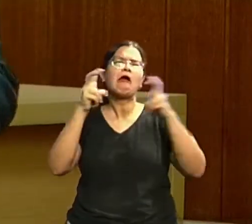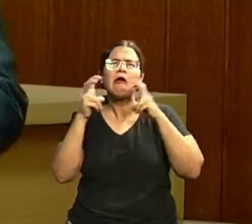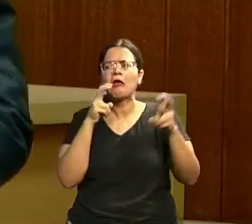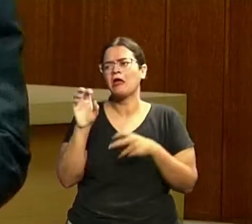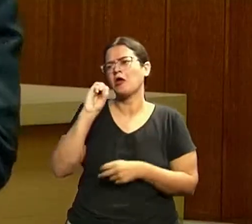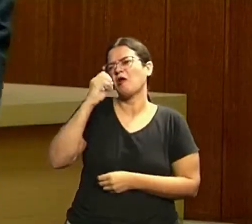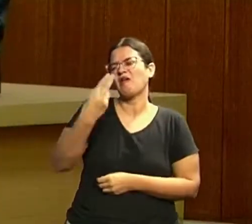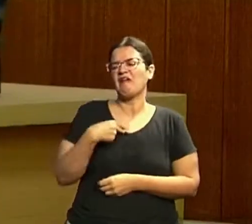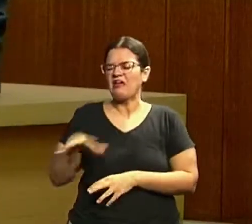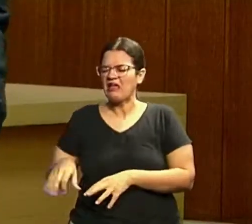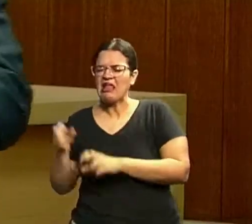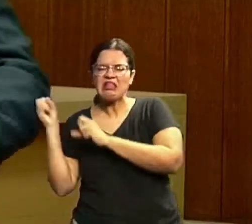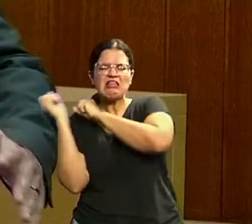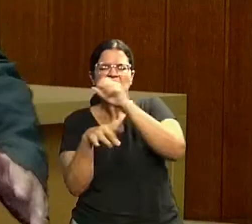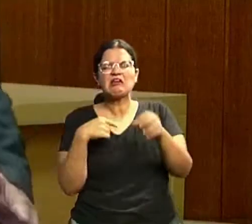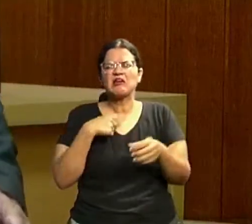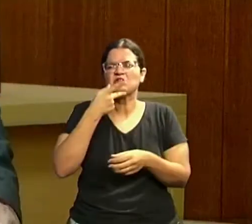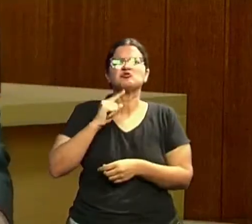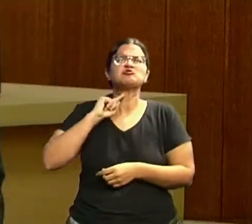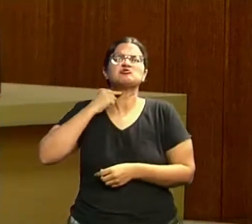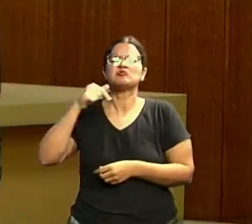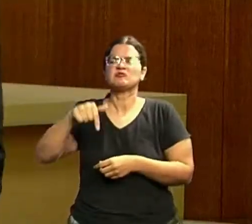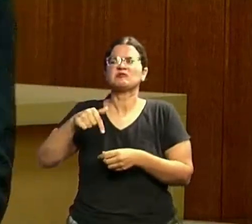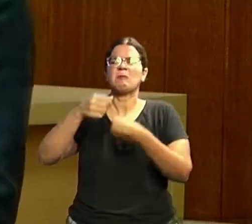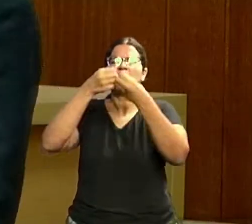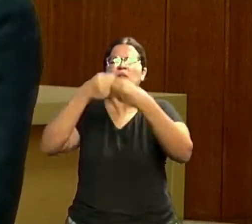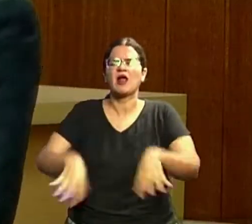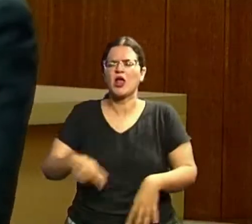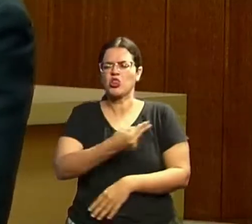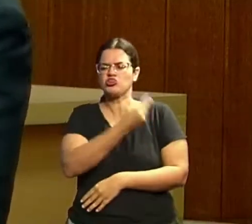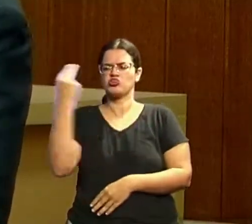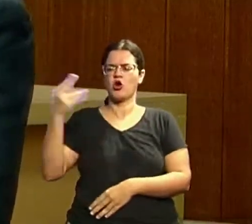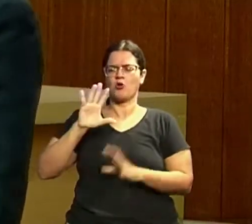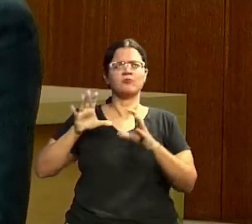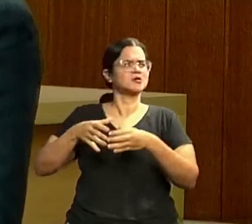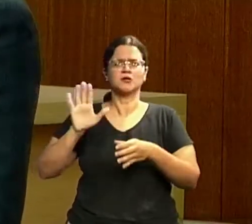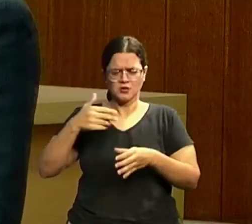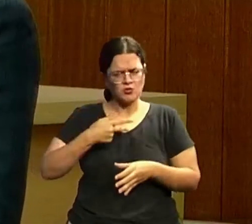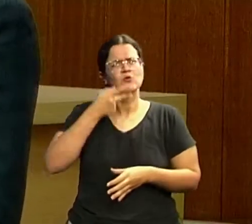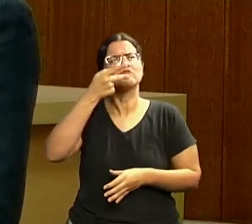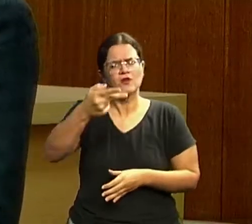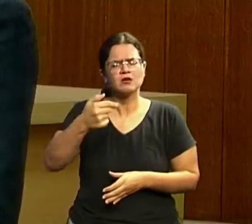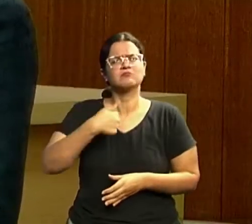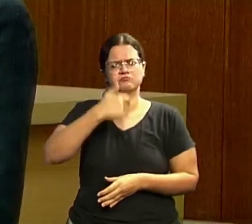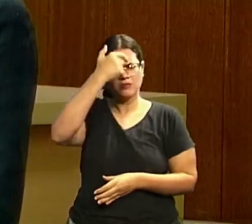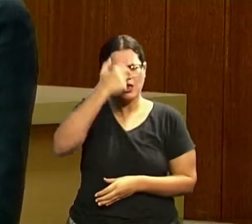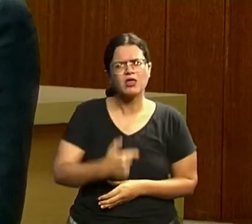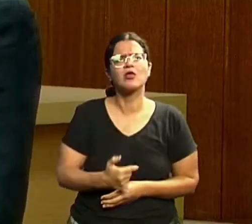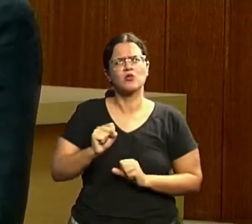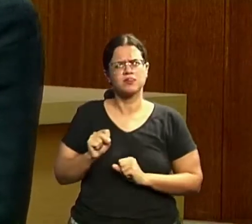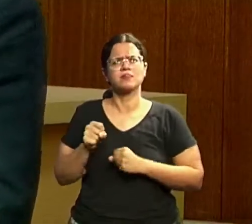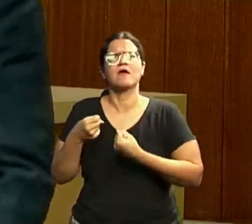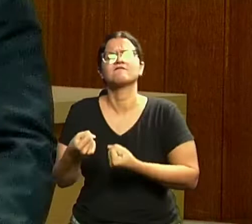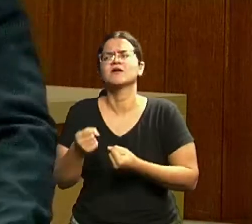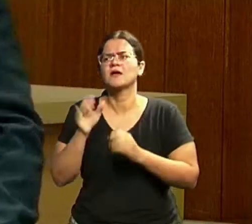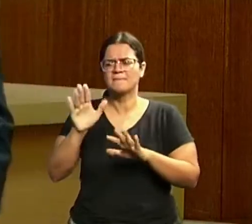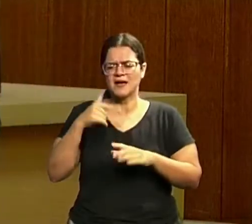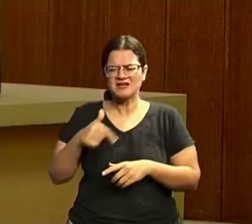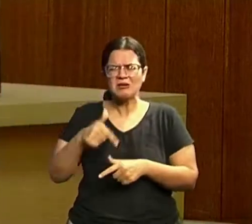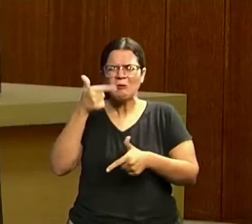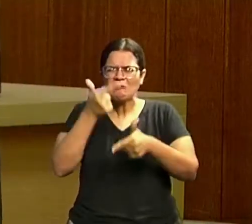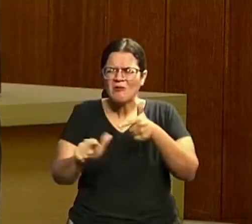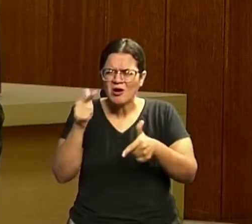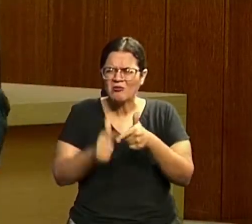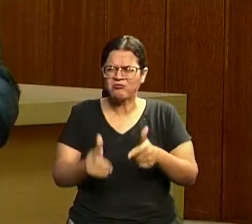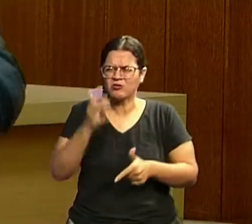ou jogando lama nessa casa. Claro que eu vou defender sempre a minha posição, mas agora, do tamanho do